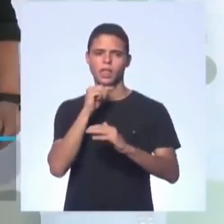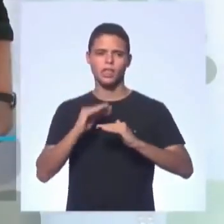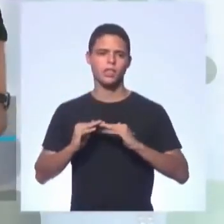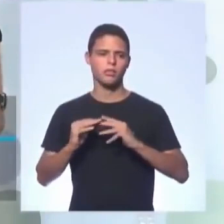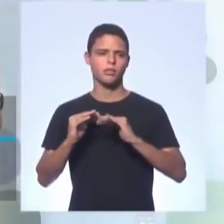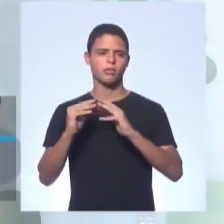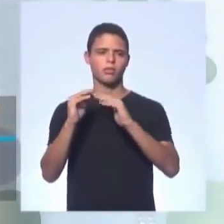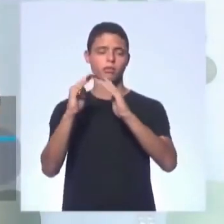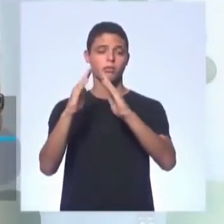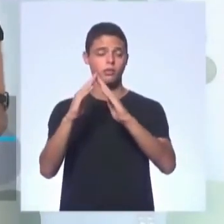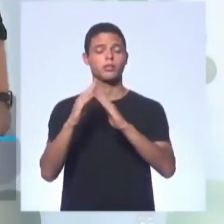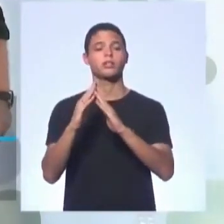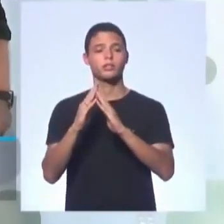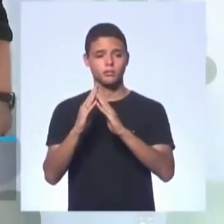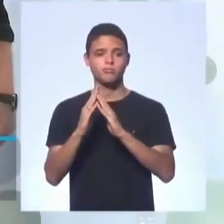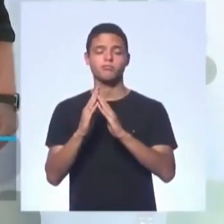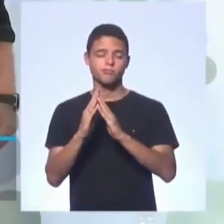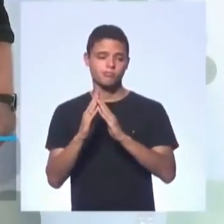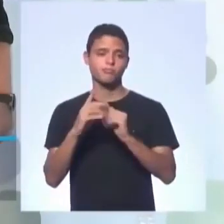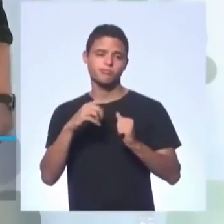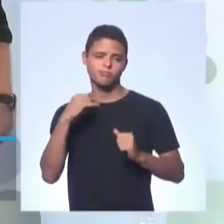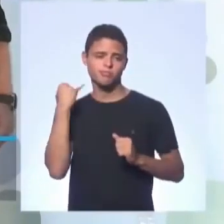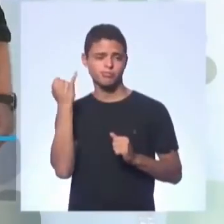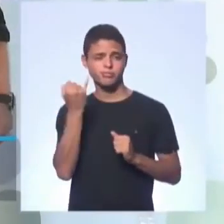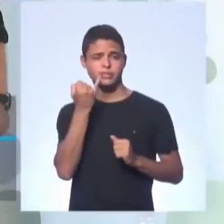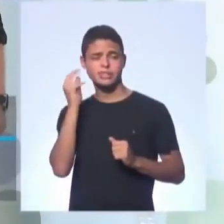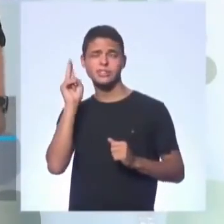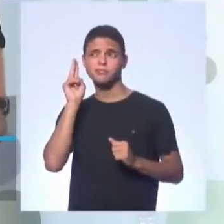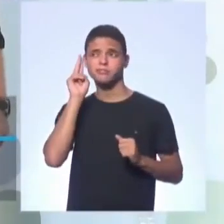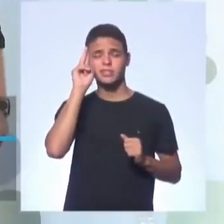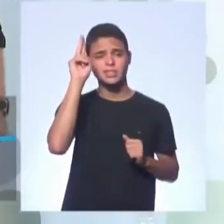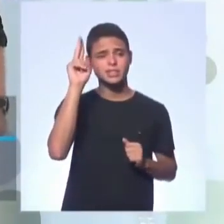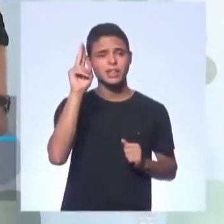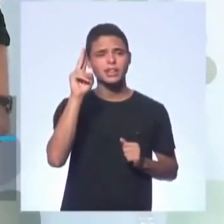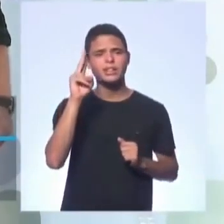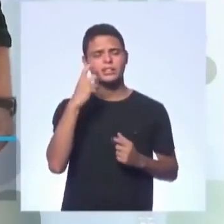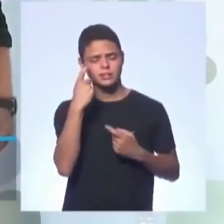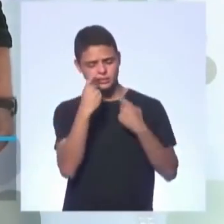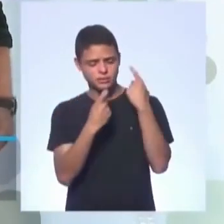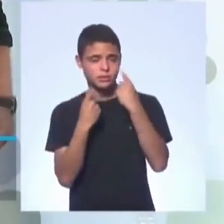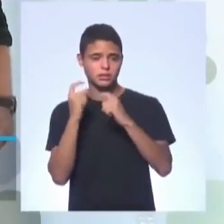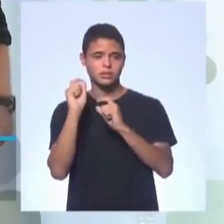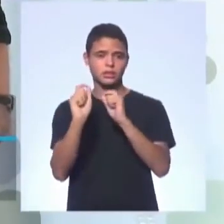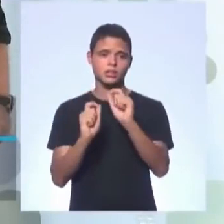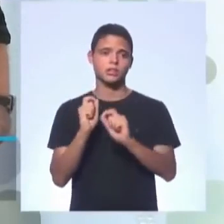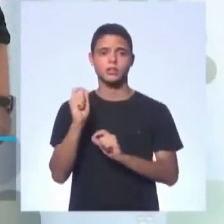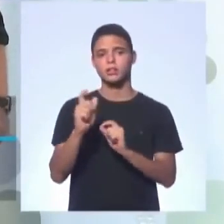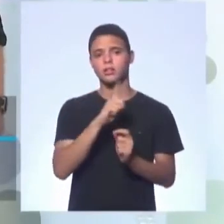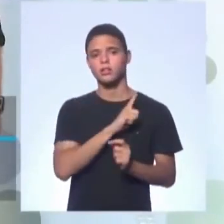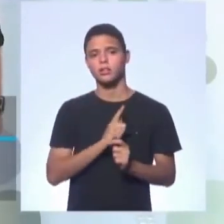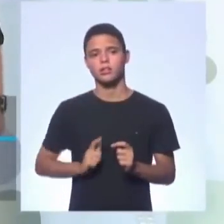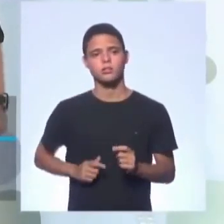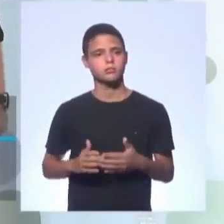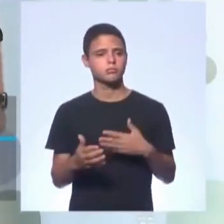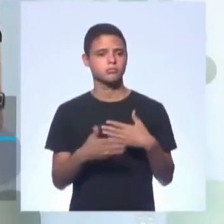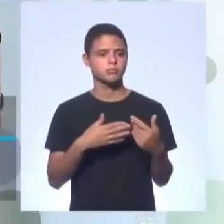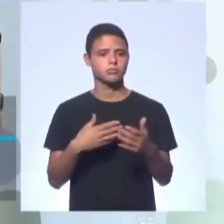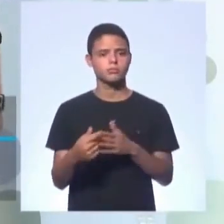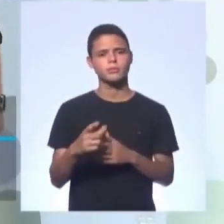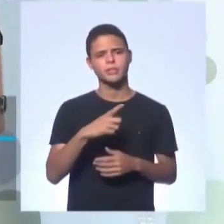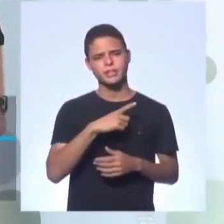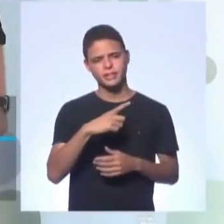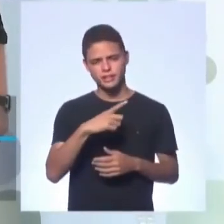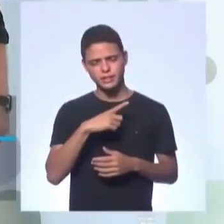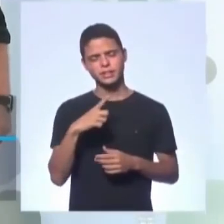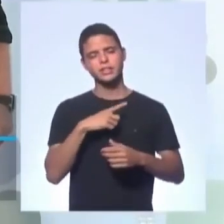né, motivos aí de preocupação aí para qualquer governo são as questões aí dos alagamentos que nós temos